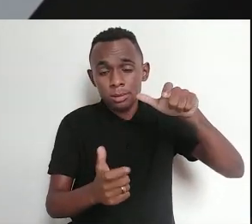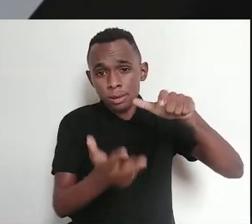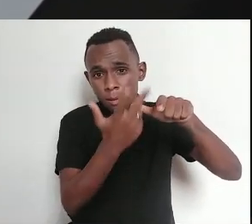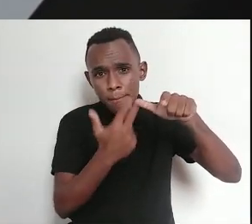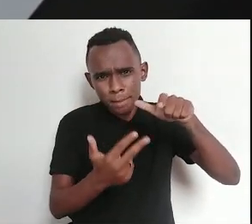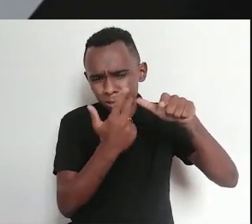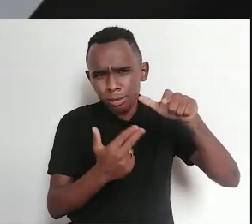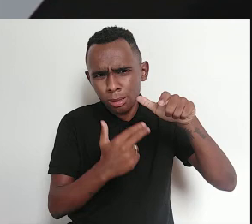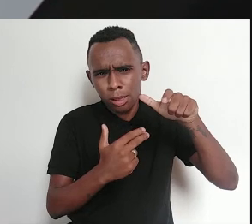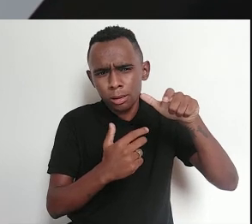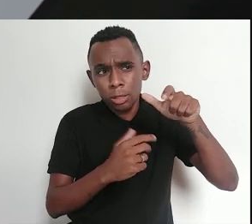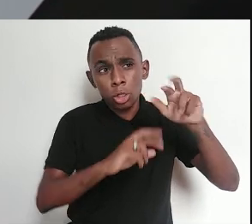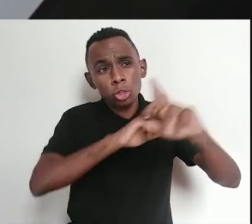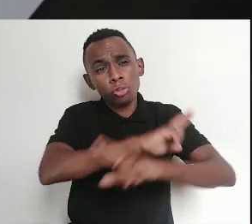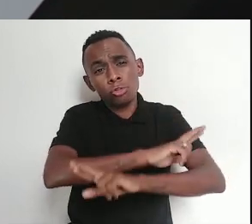outra.